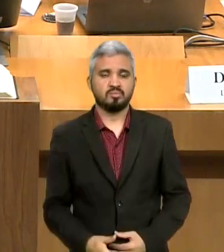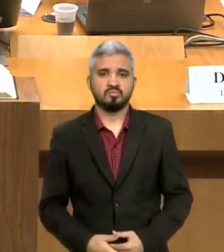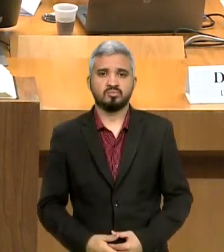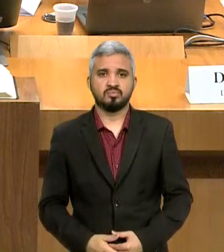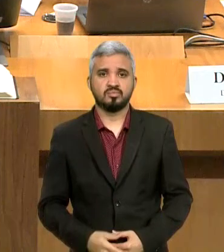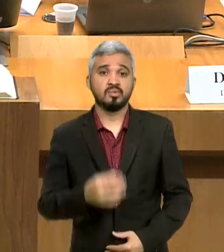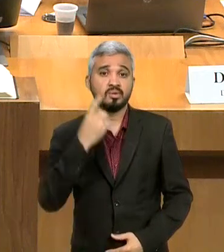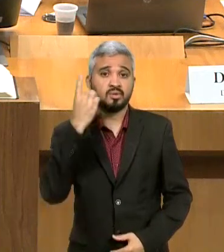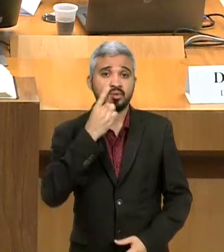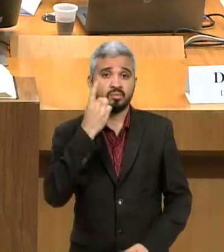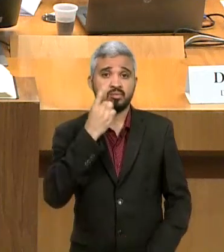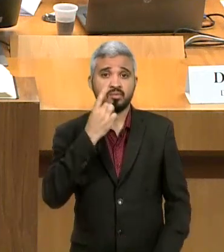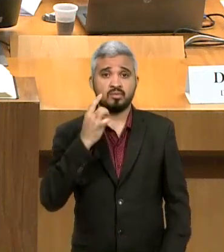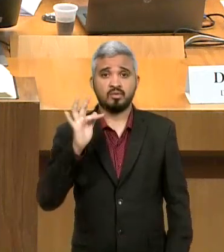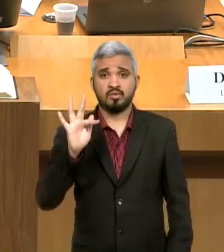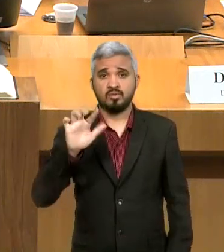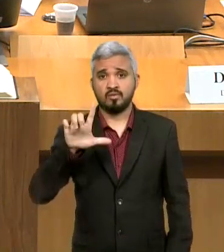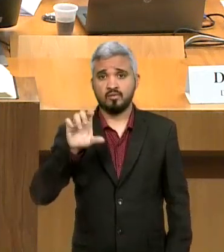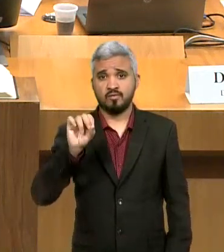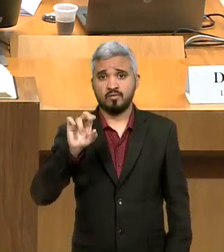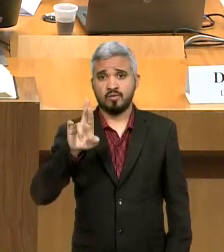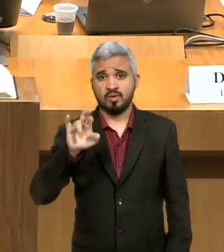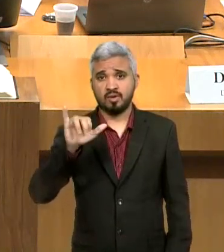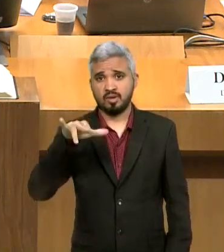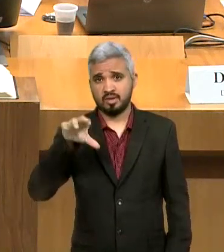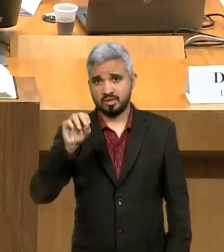Deputado Florêncio Neto quer encaminhar.